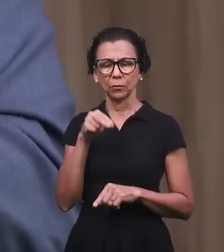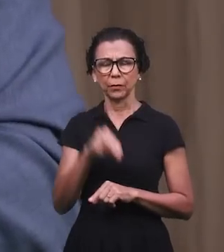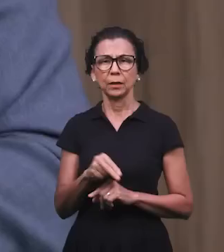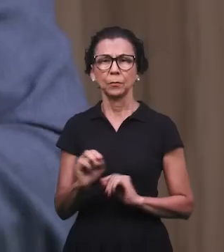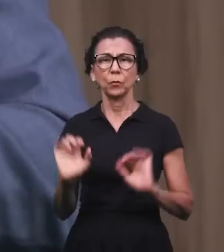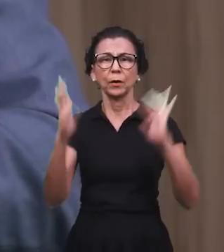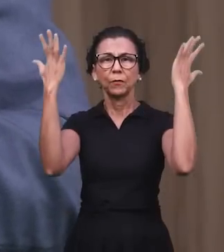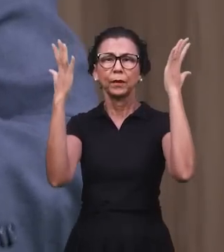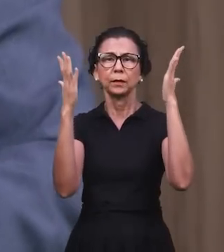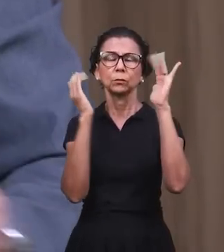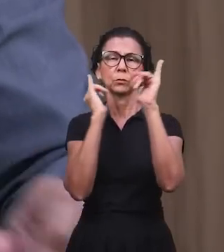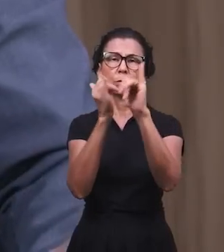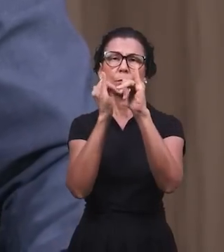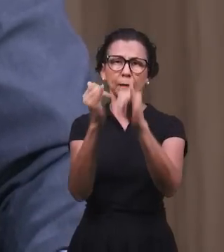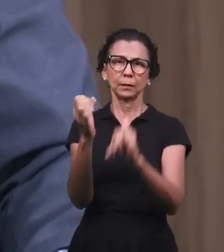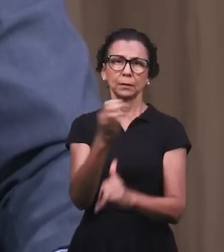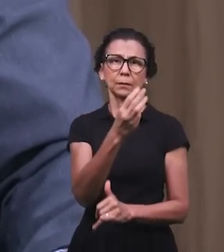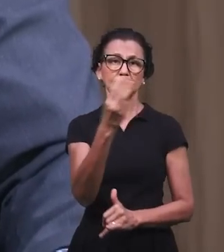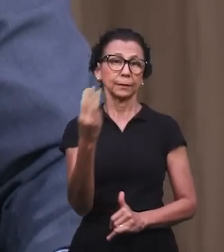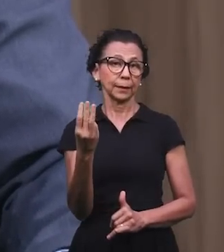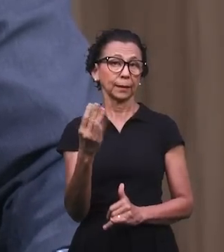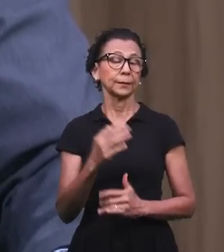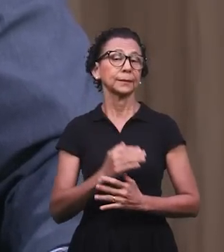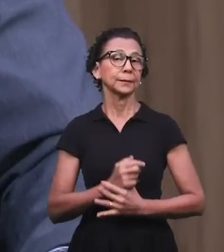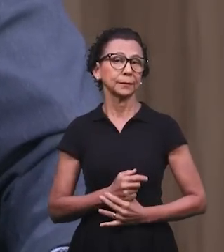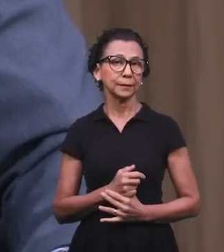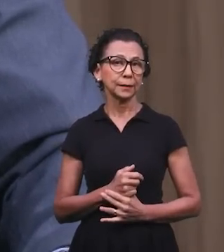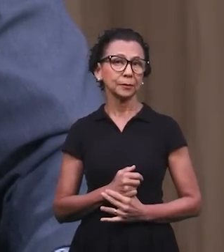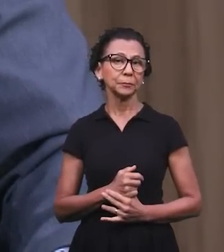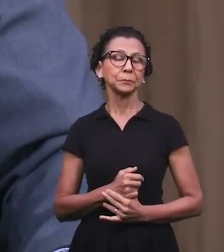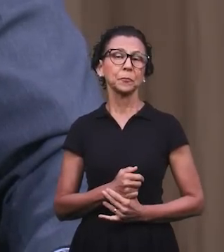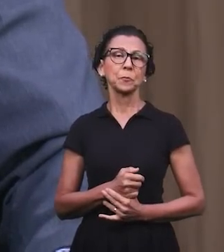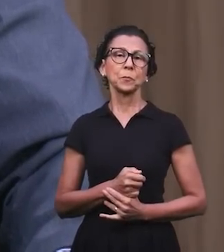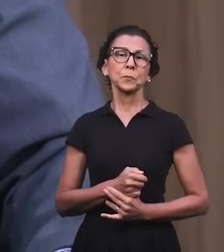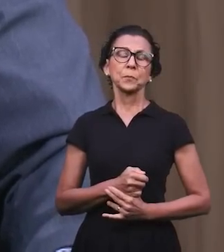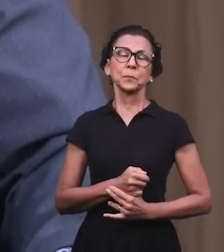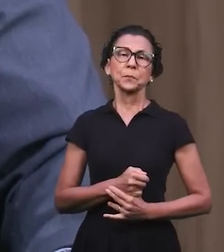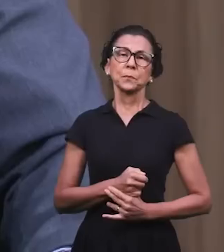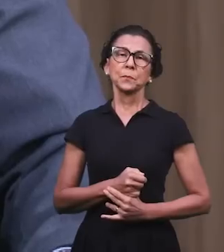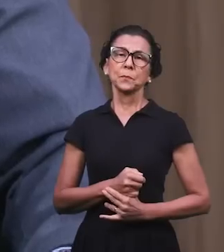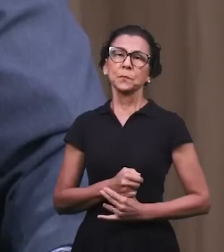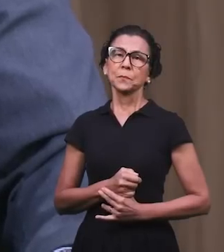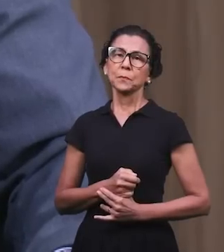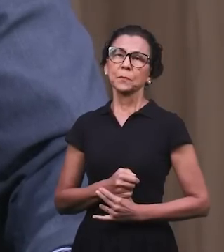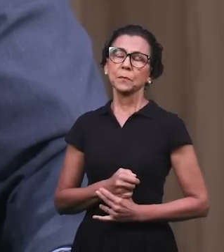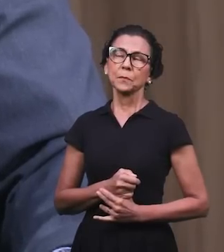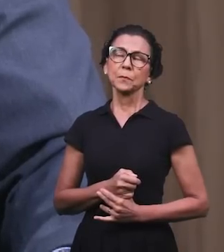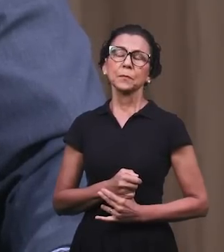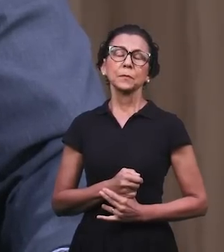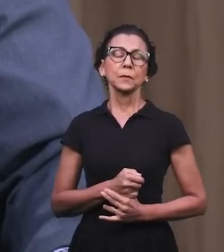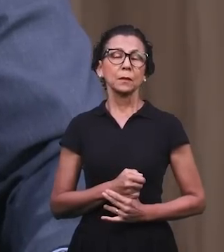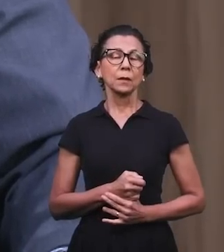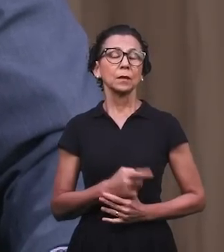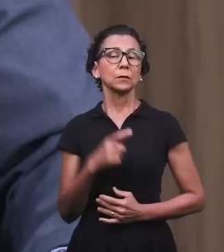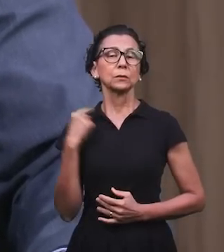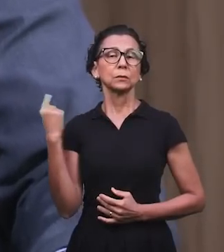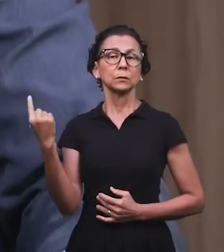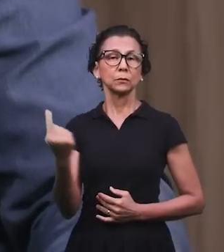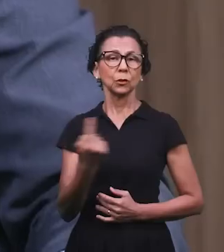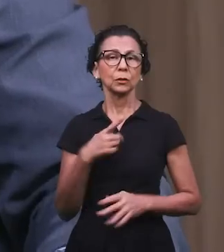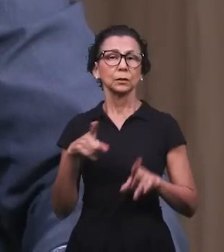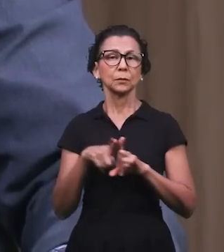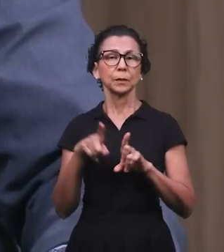ali na fonte, vivemos todas essas experiências. Benaia puxou a mula, a